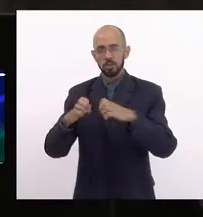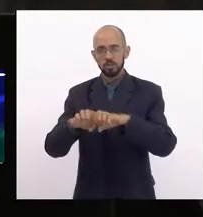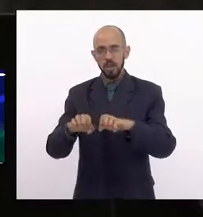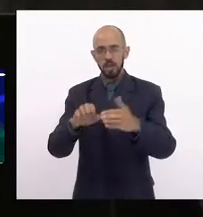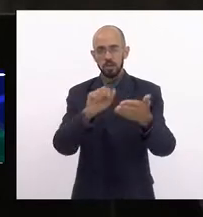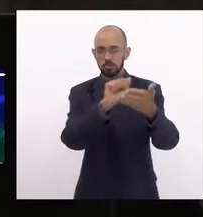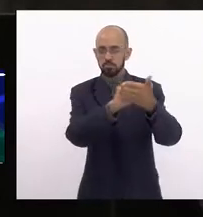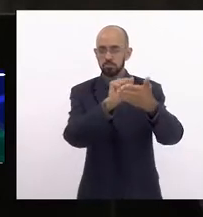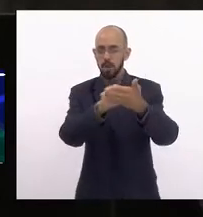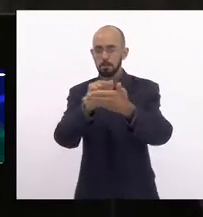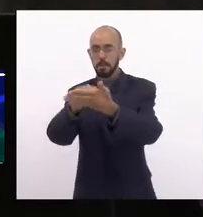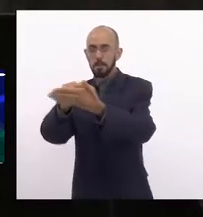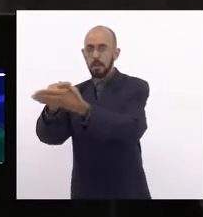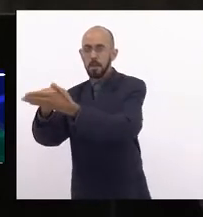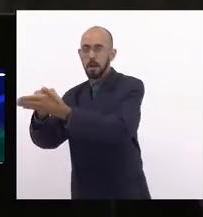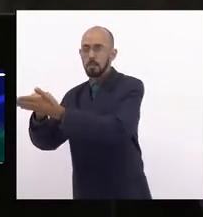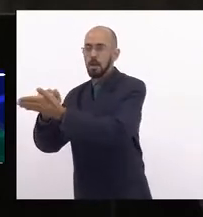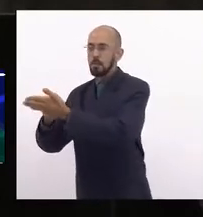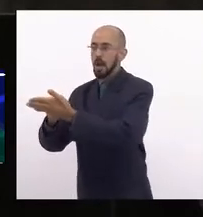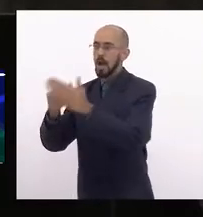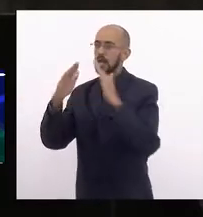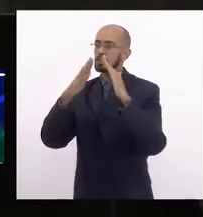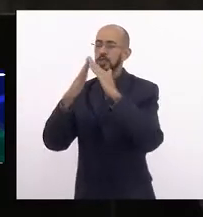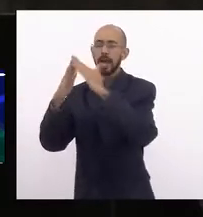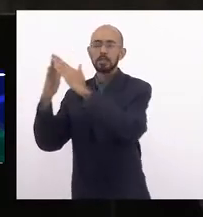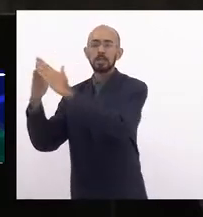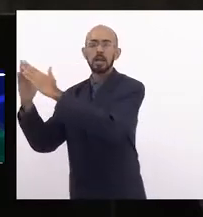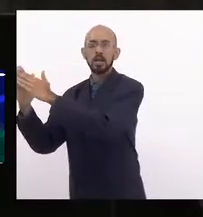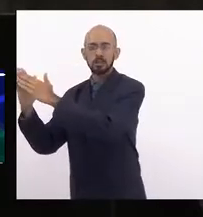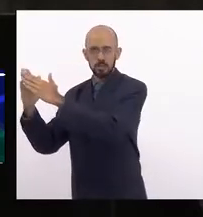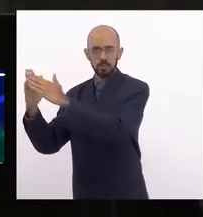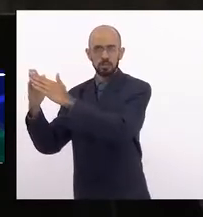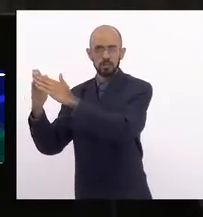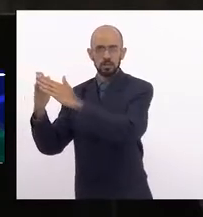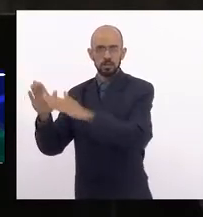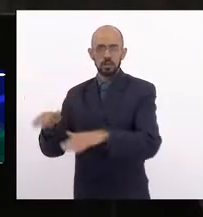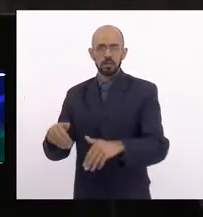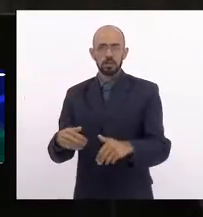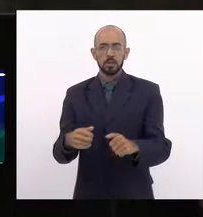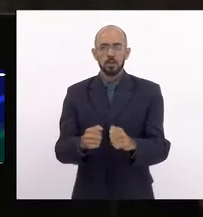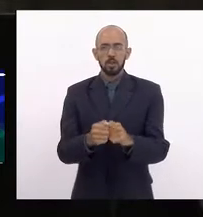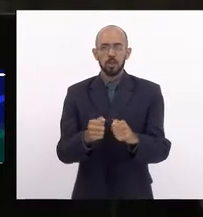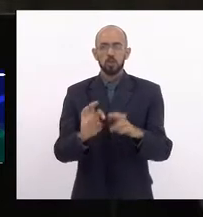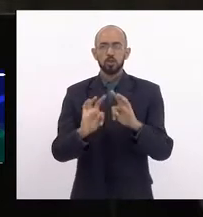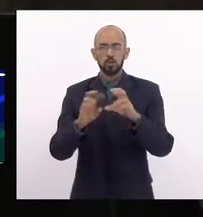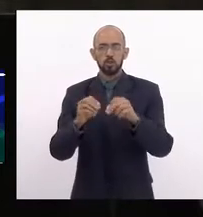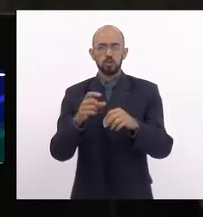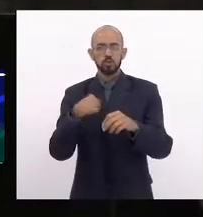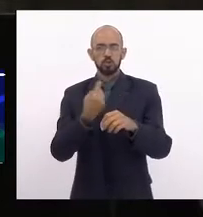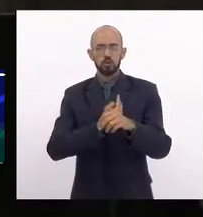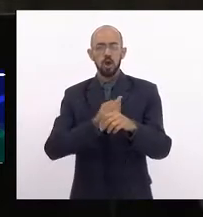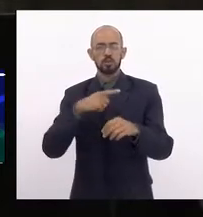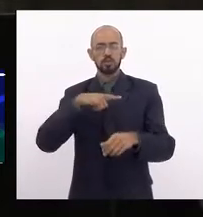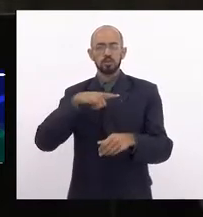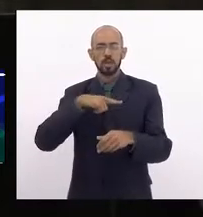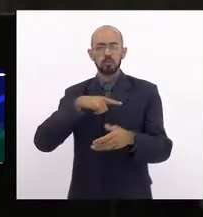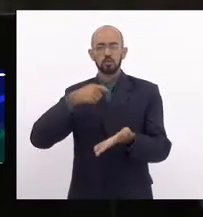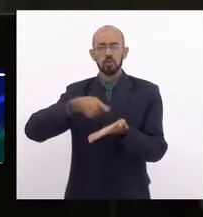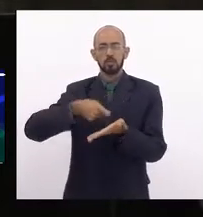boas-novas eu quero dizer que a senhora a senhora presidente todos nós temos deveres